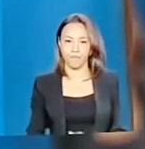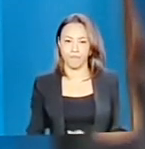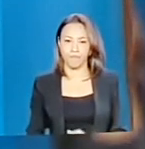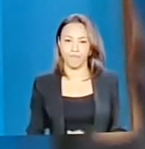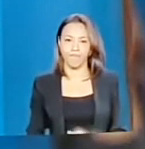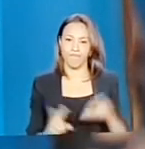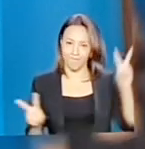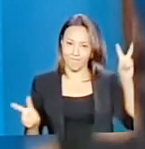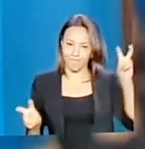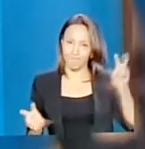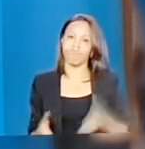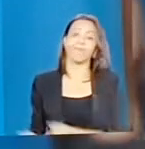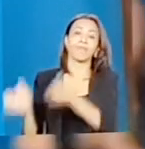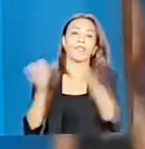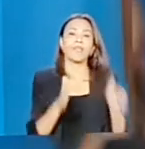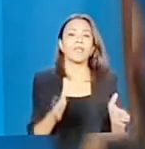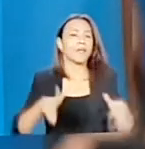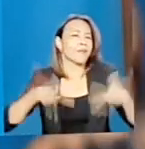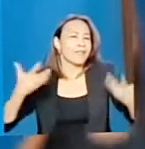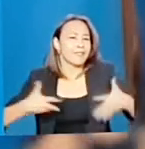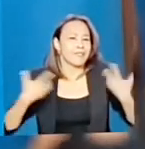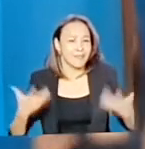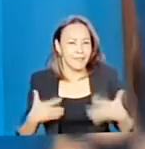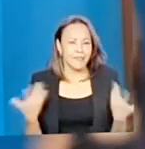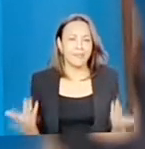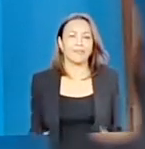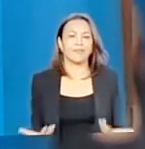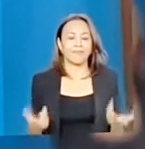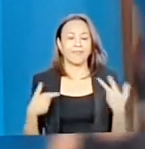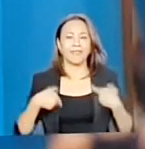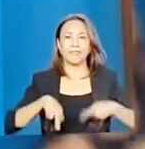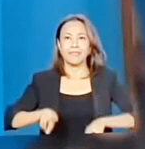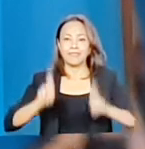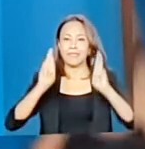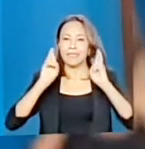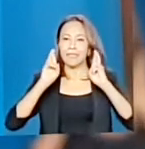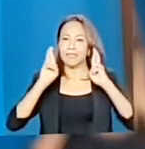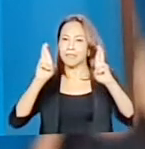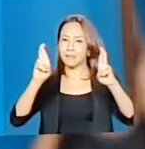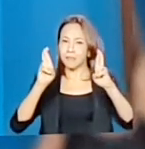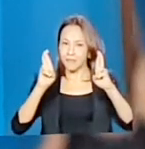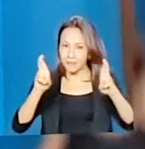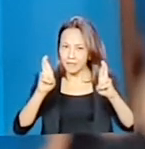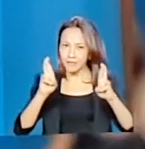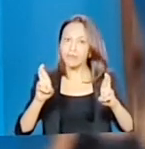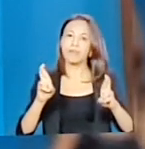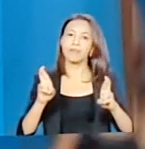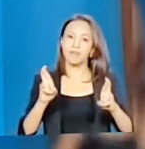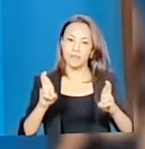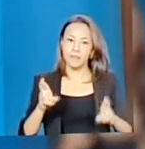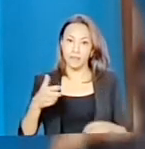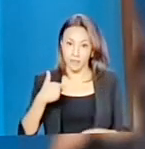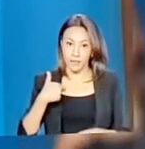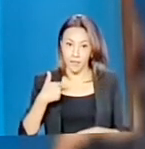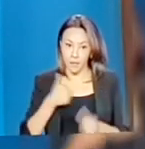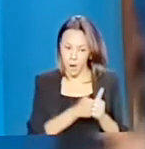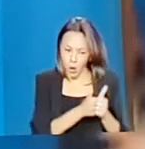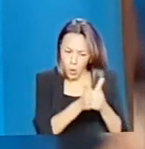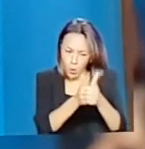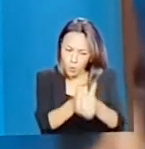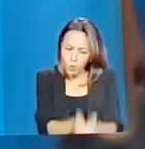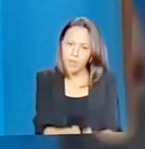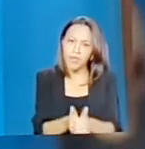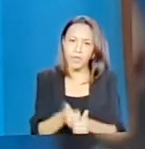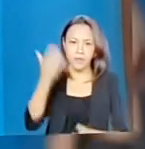É com grande alegria e renovada esperança que acompanho na íntegra a